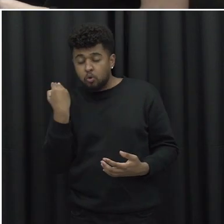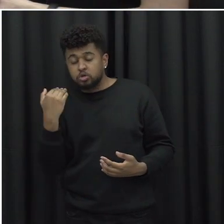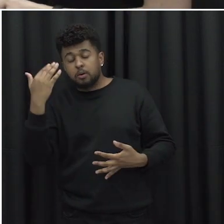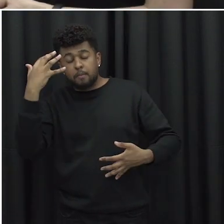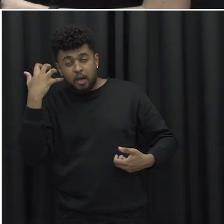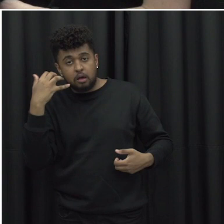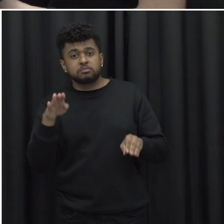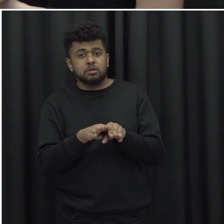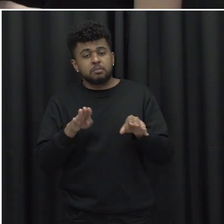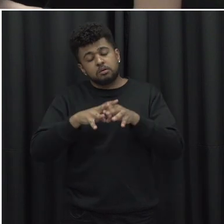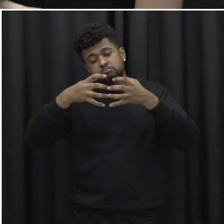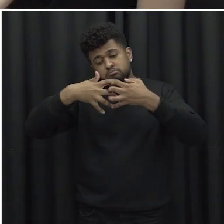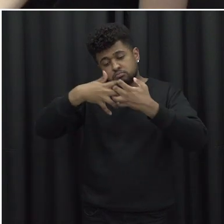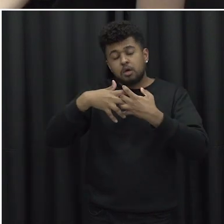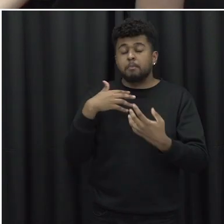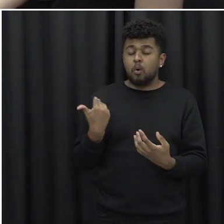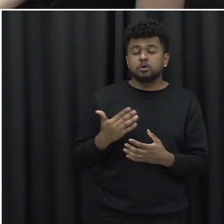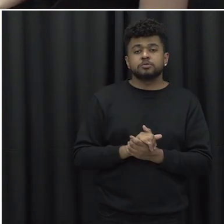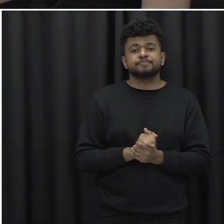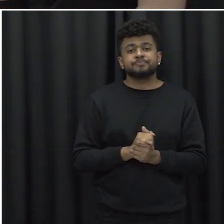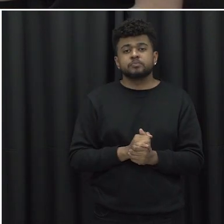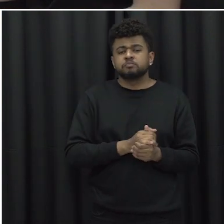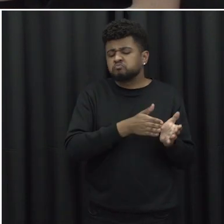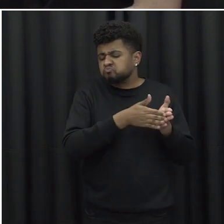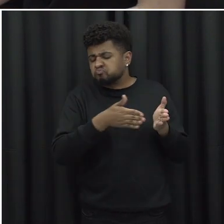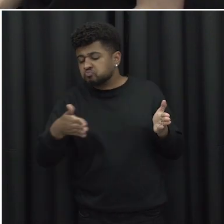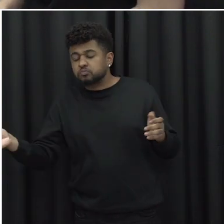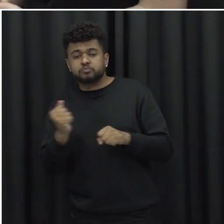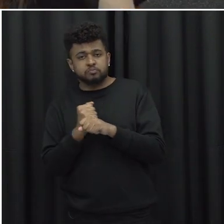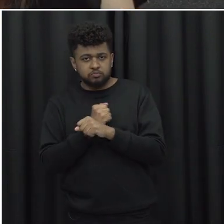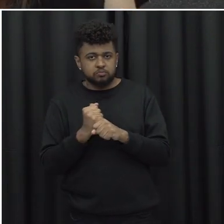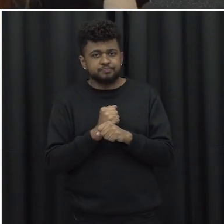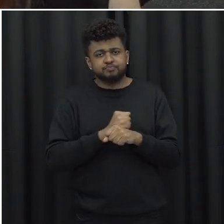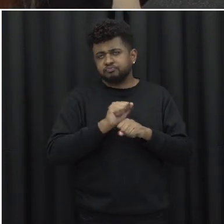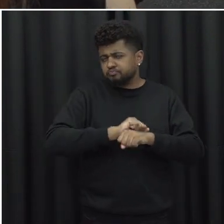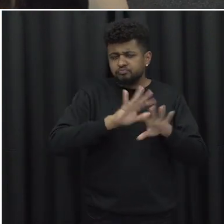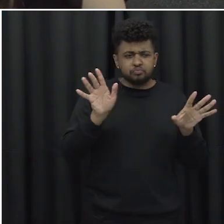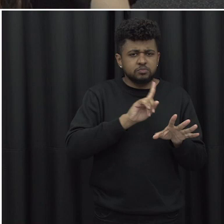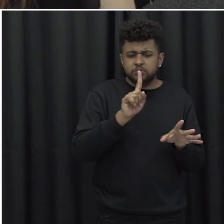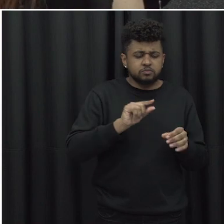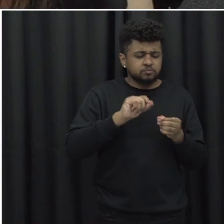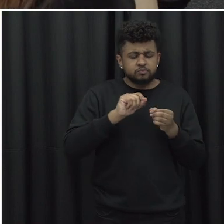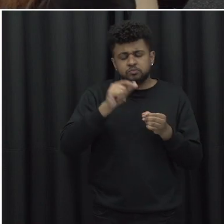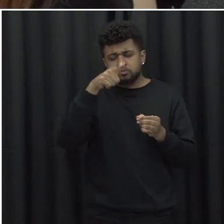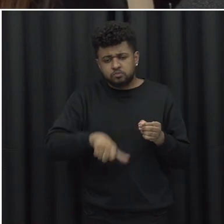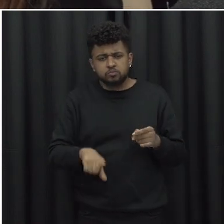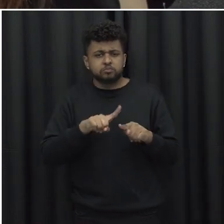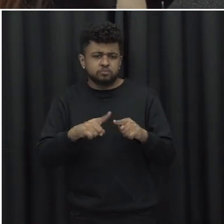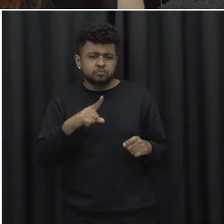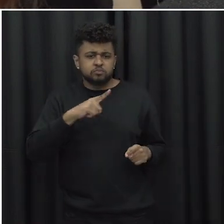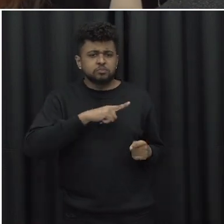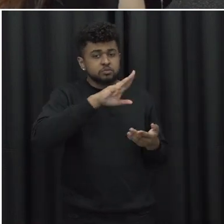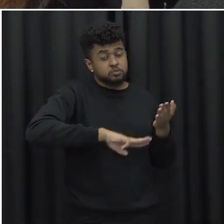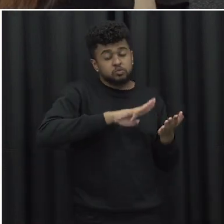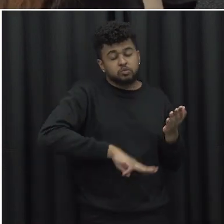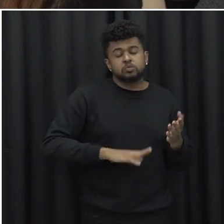desses macacos e também, né, levaria à morte neuronal, né? Ao longo dos anos, isso obviamente não